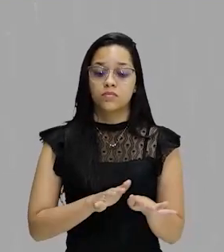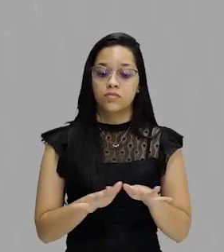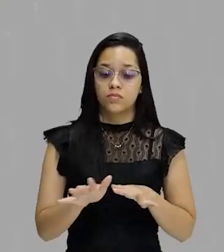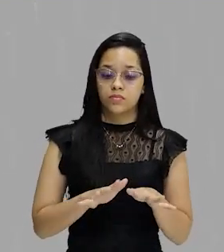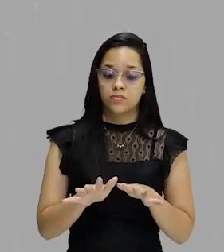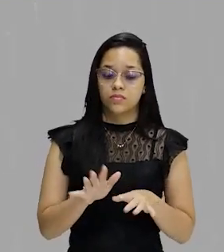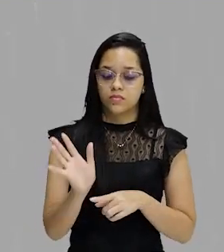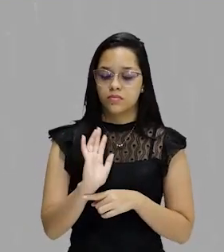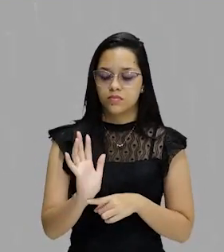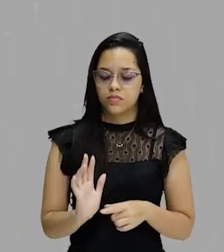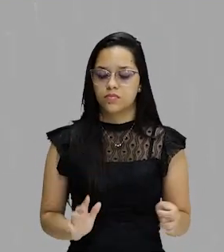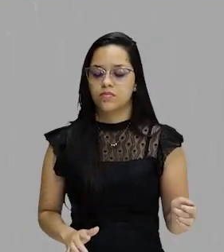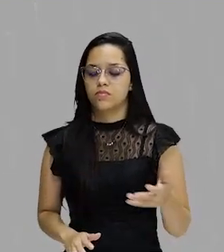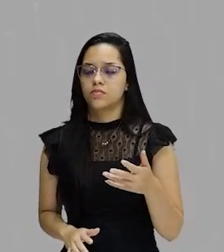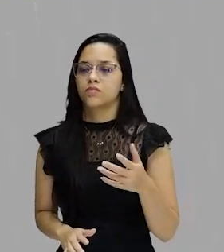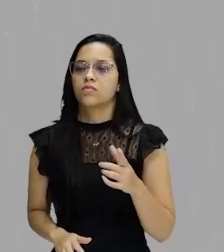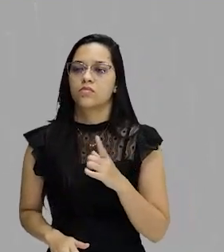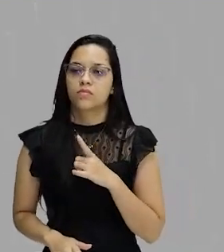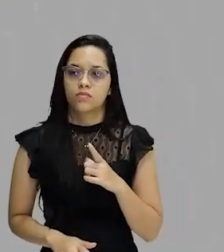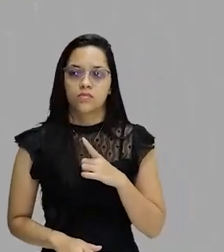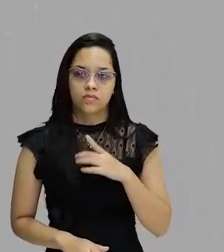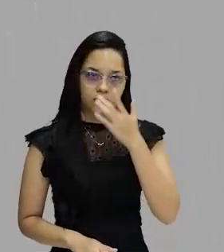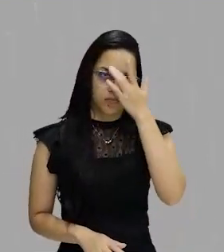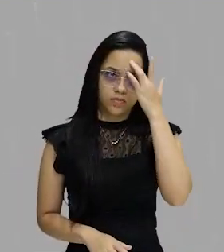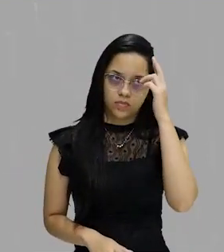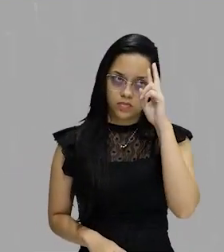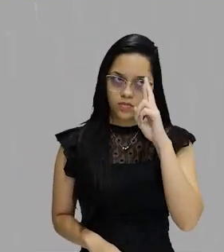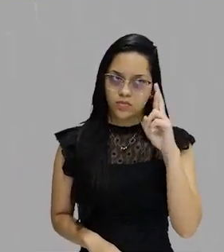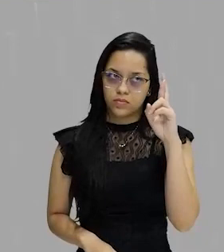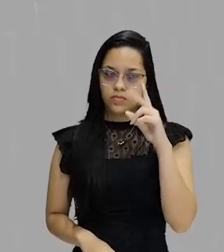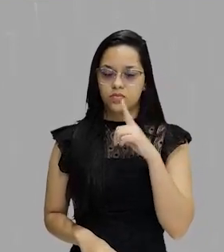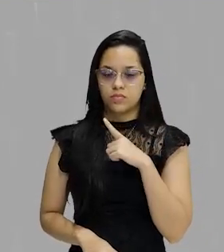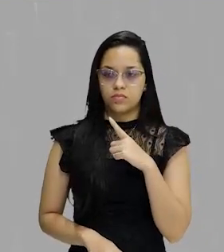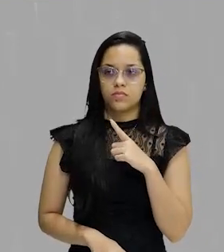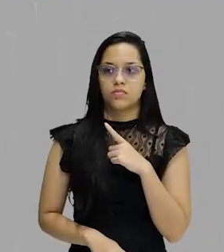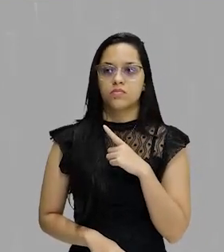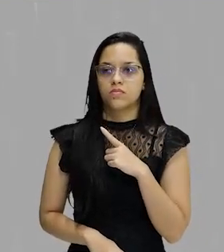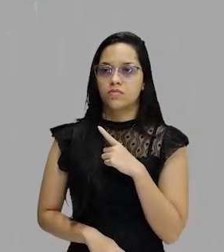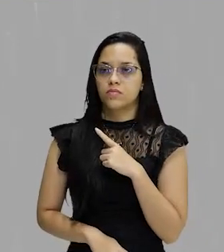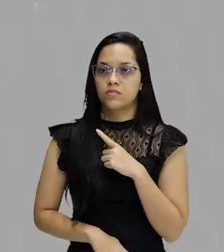cinema novo, os diretores que se envolvem no cinema novo,